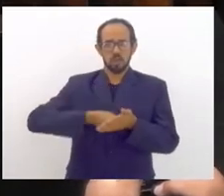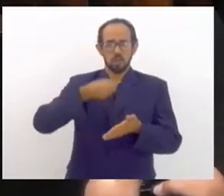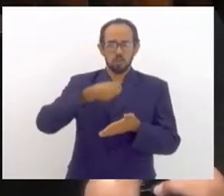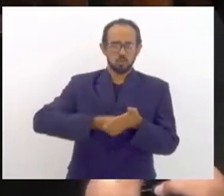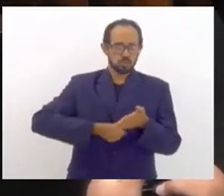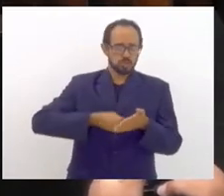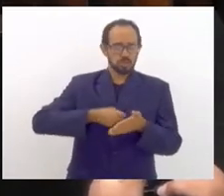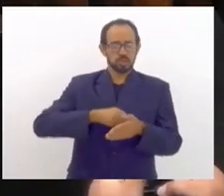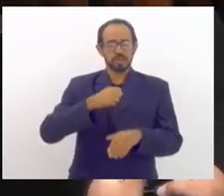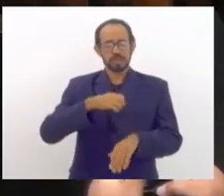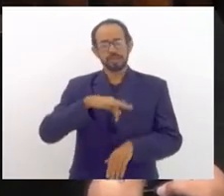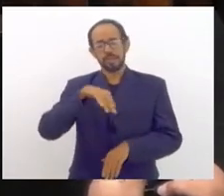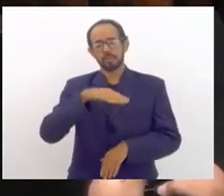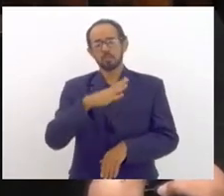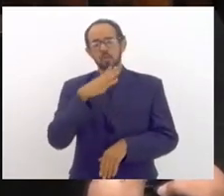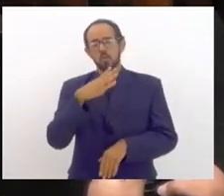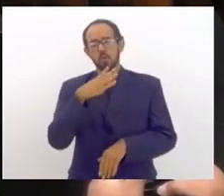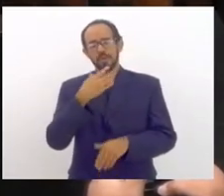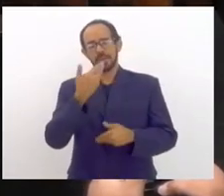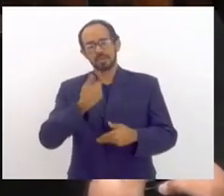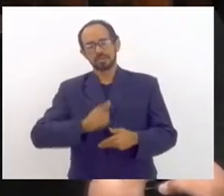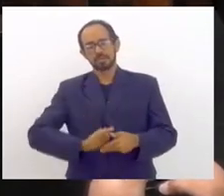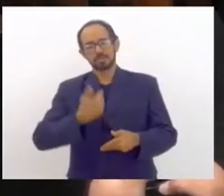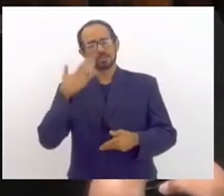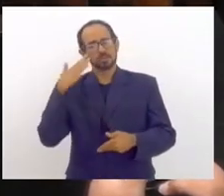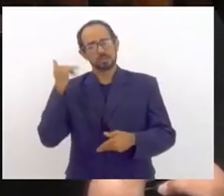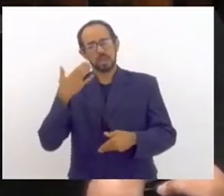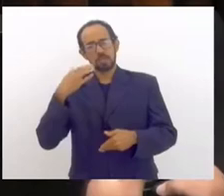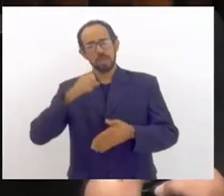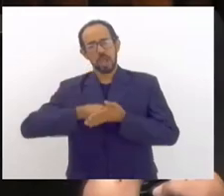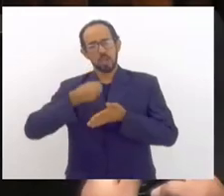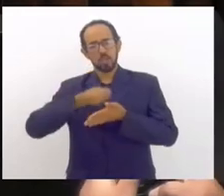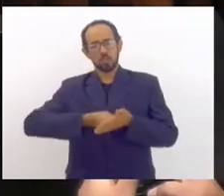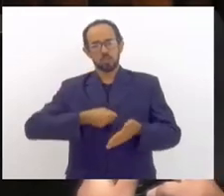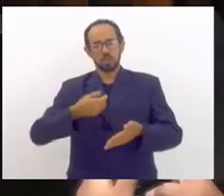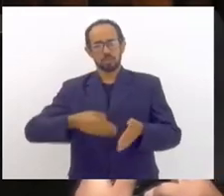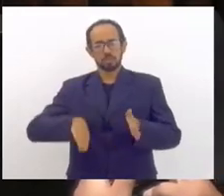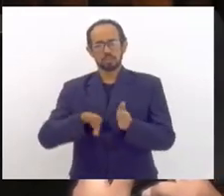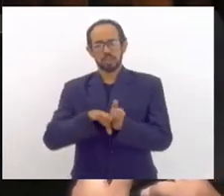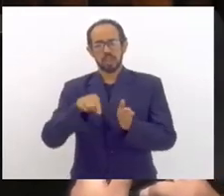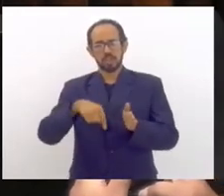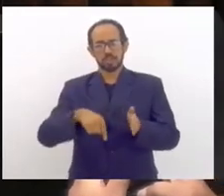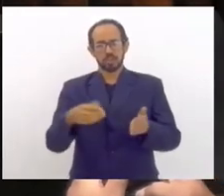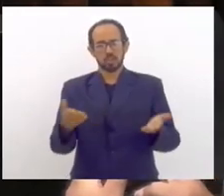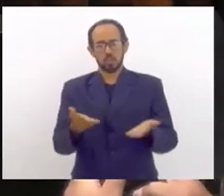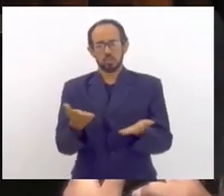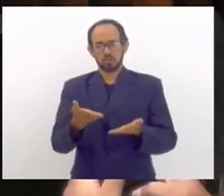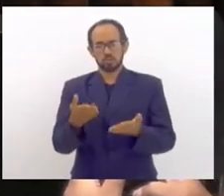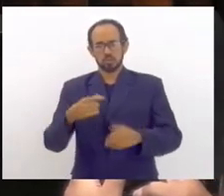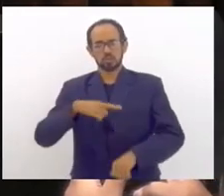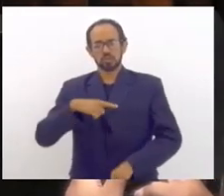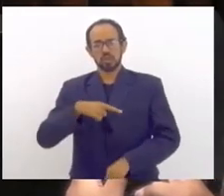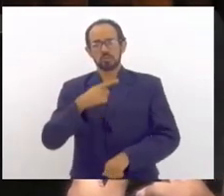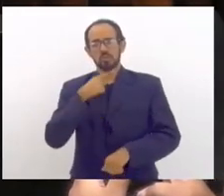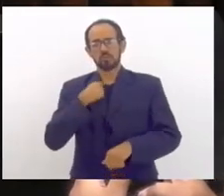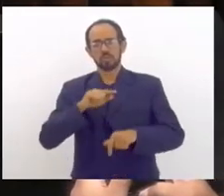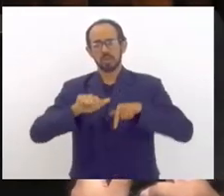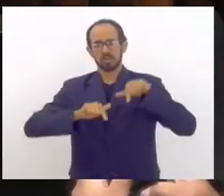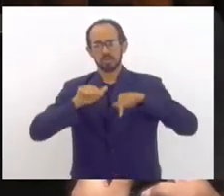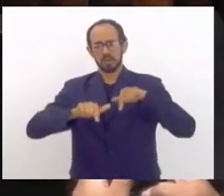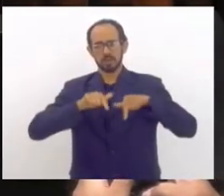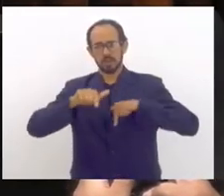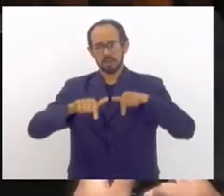pessoas que me conhecem sabem a luta, tudo que eu passei para estar aqui hoje. E a gente tem uma vontade muito grande de trabalhar e